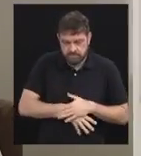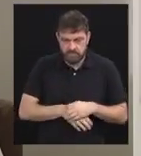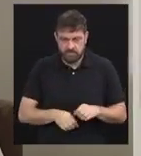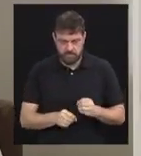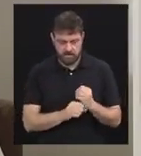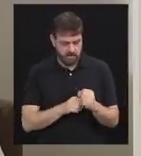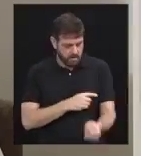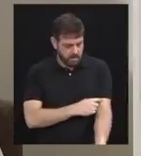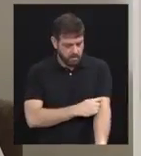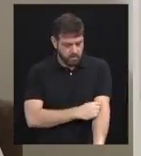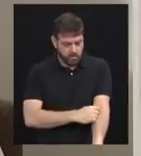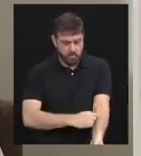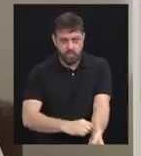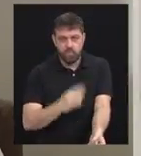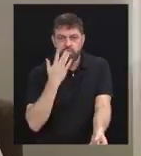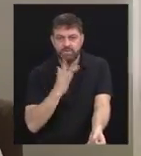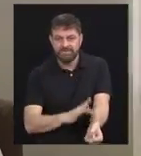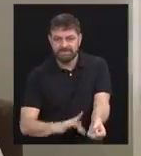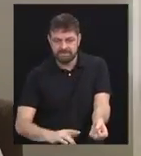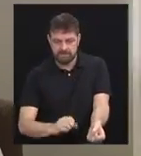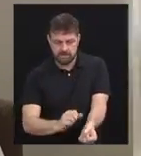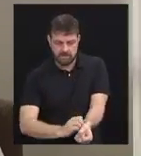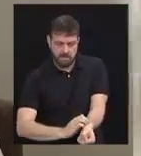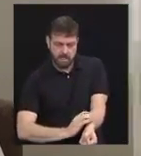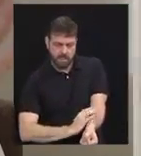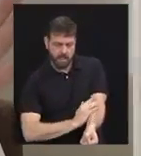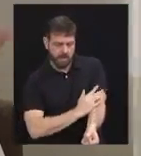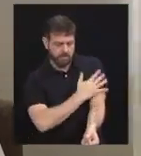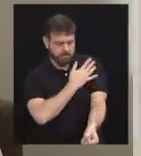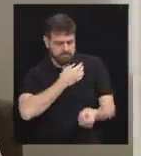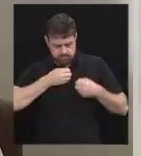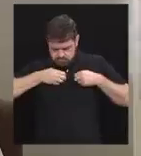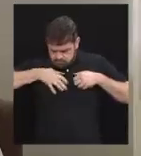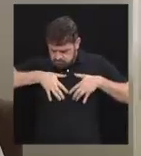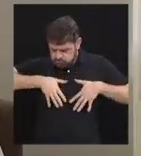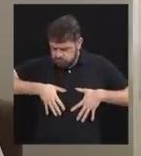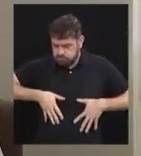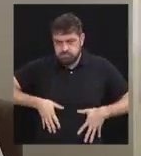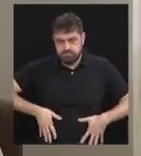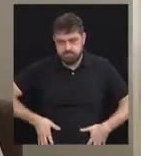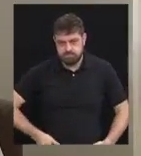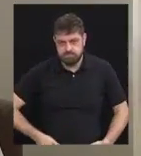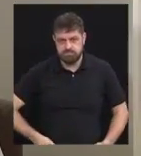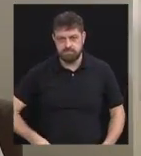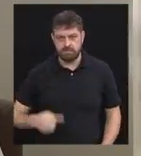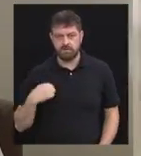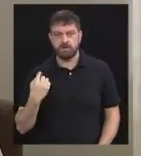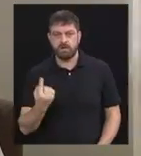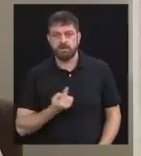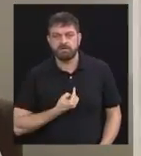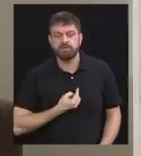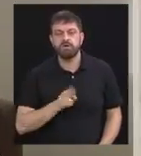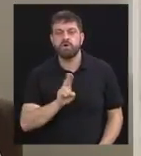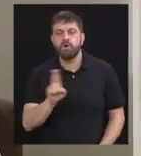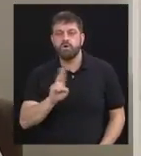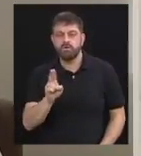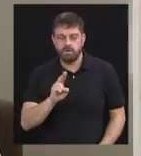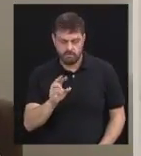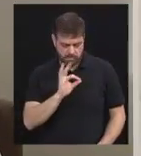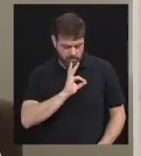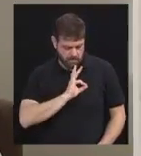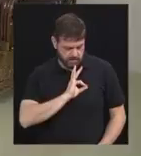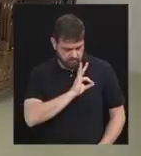vaso sanguíneo e através do sangue ele se disseminar para qualquer parte do corpo. Esse fenômeno nós chamamos